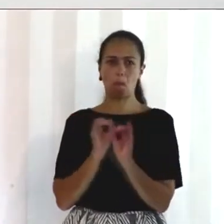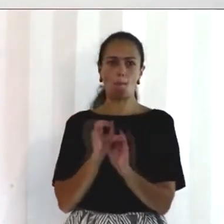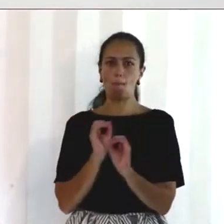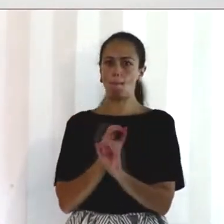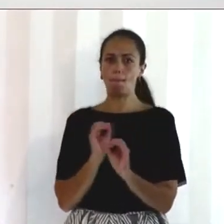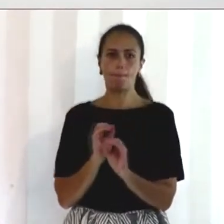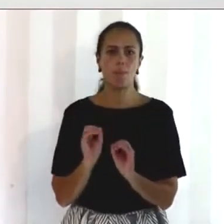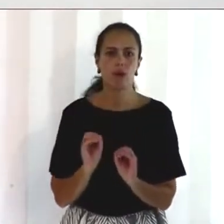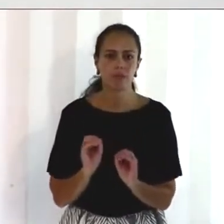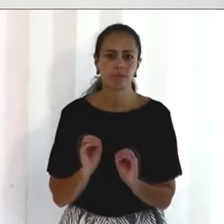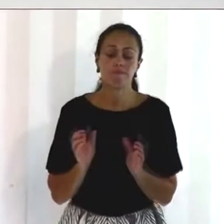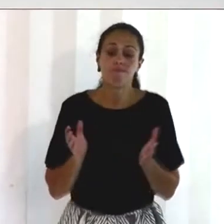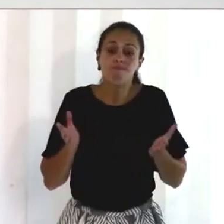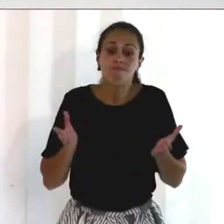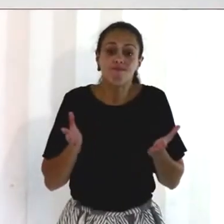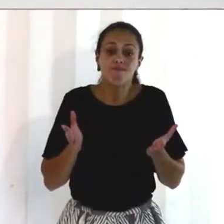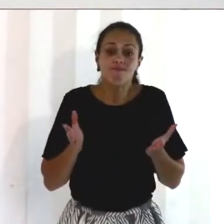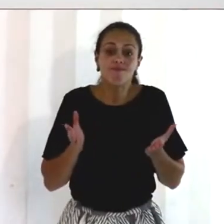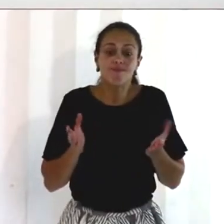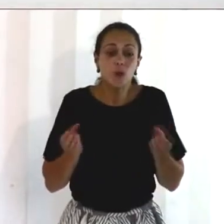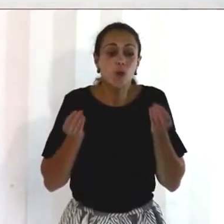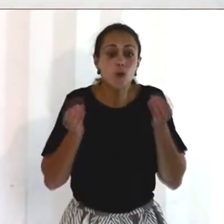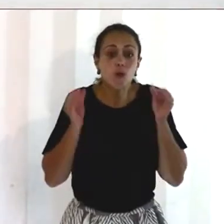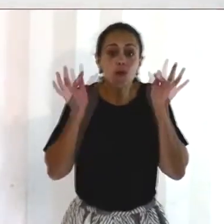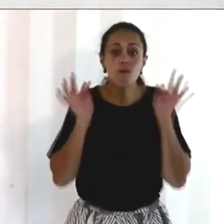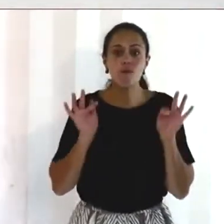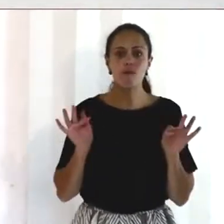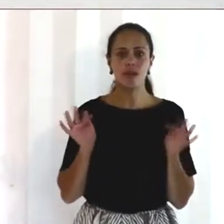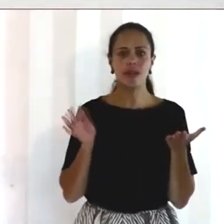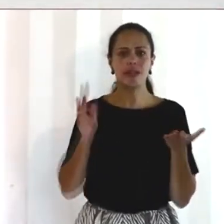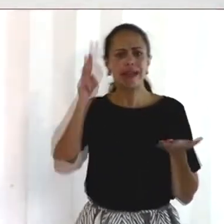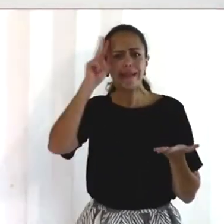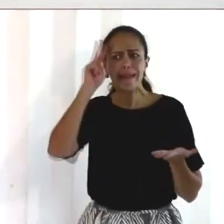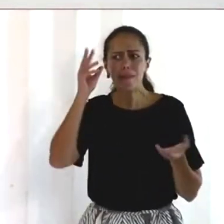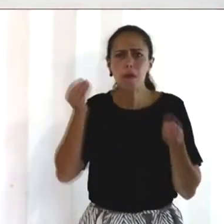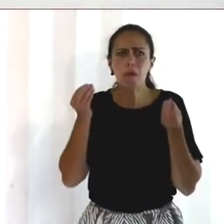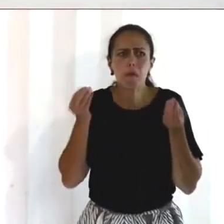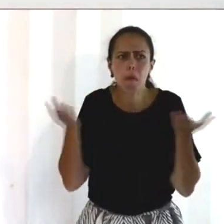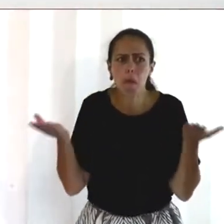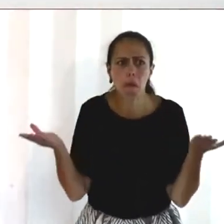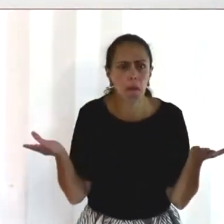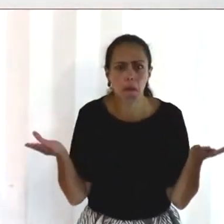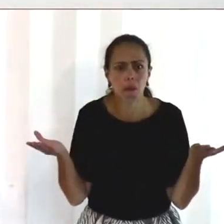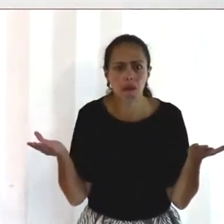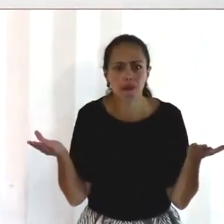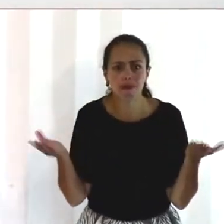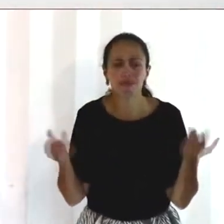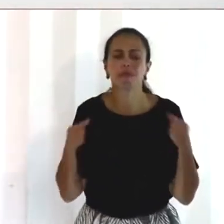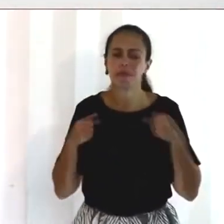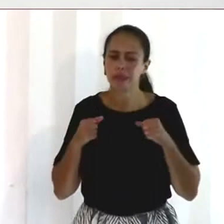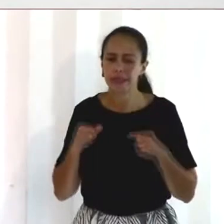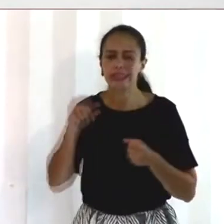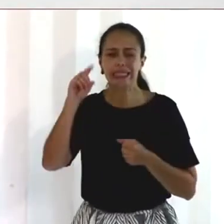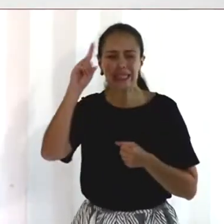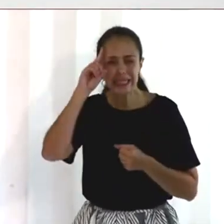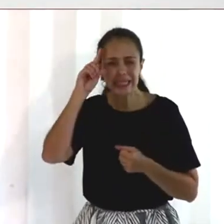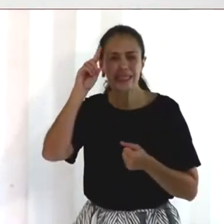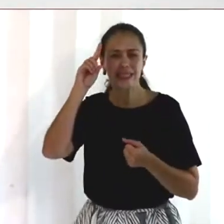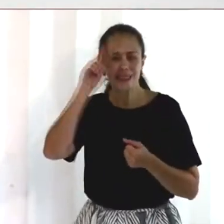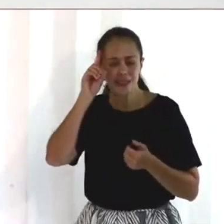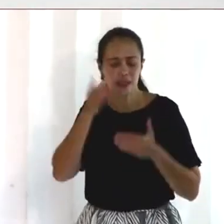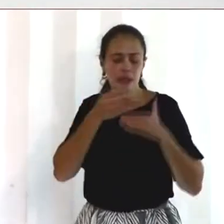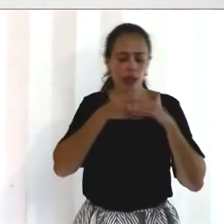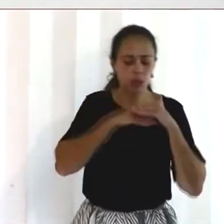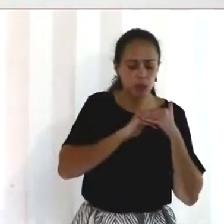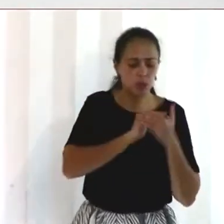está ensinando. Então, como ser bem-aventurado? Guardando a palavra de Deus. Agora vejam os versículos 22 a 24, nós vamos